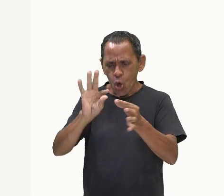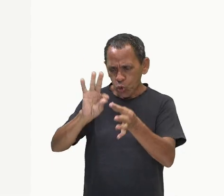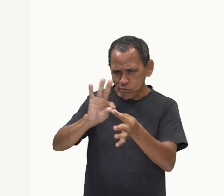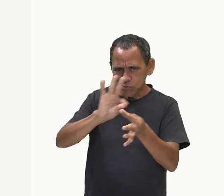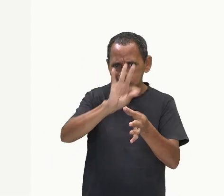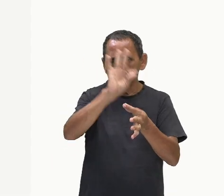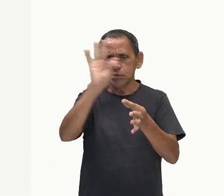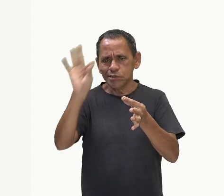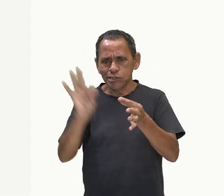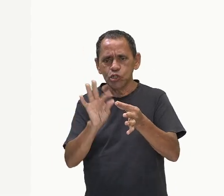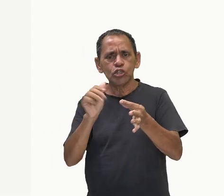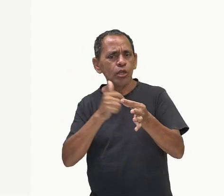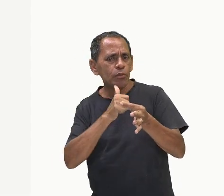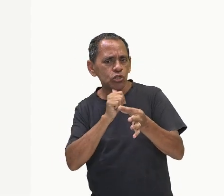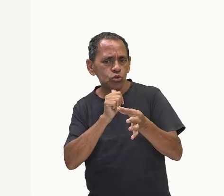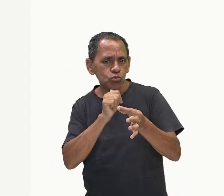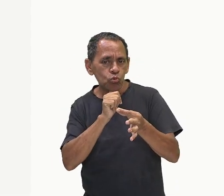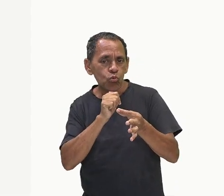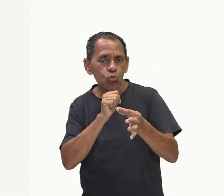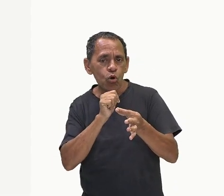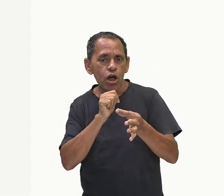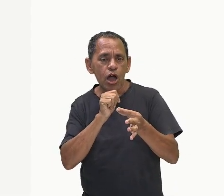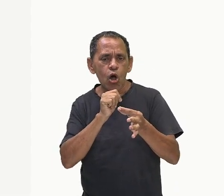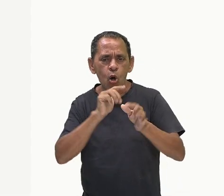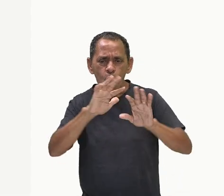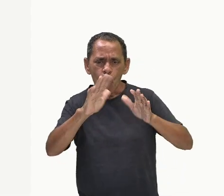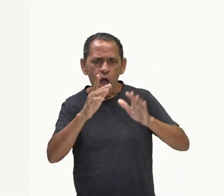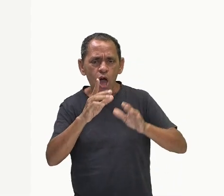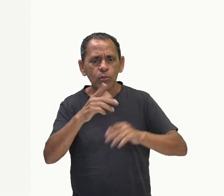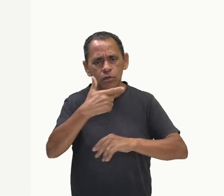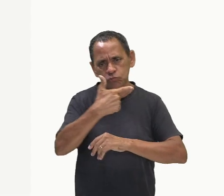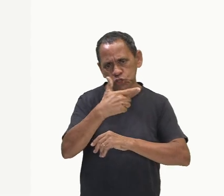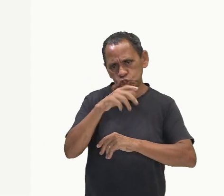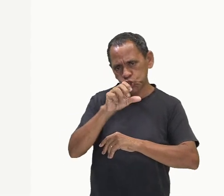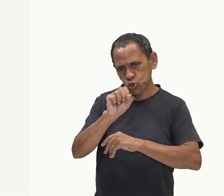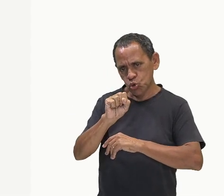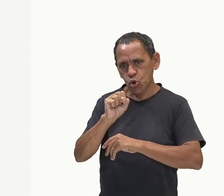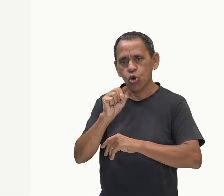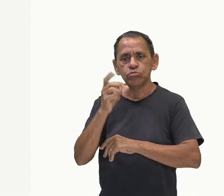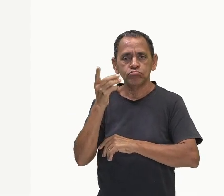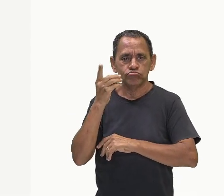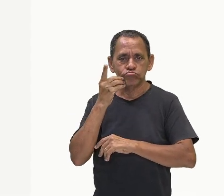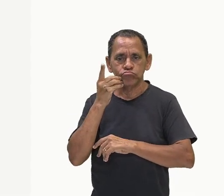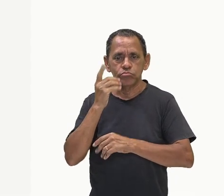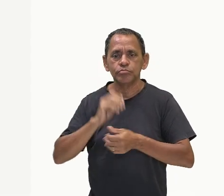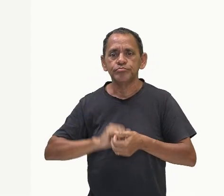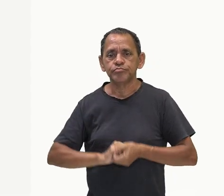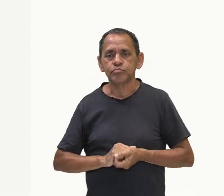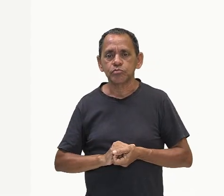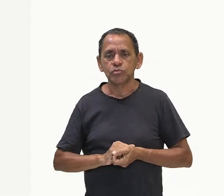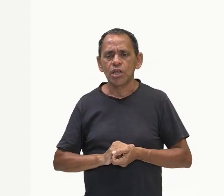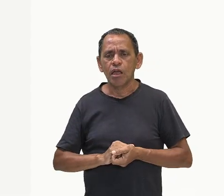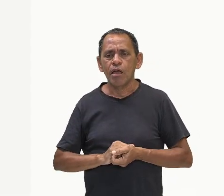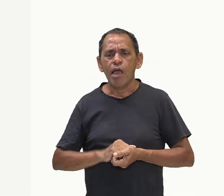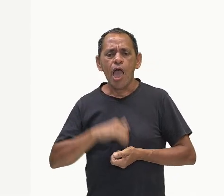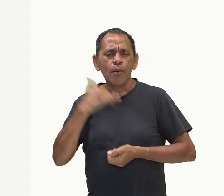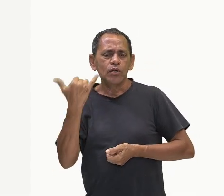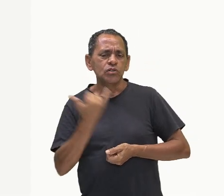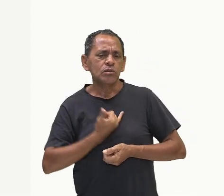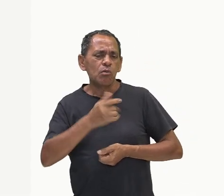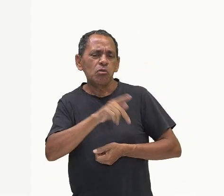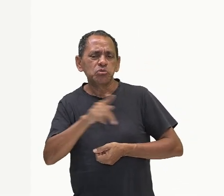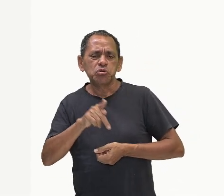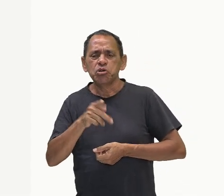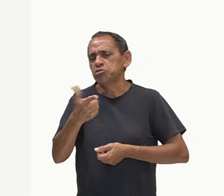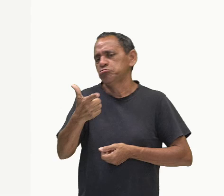ciclo menstrual, ele gira em torno de 28 dias. Num cenário ideal. Professora, eu não tenho um ciclo